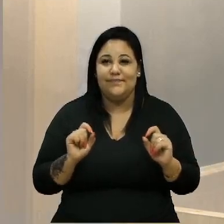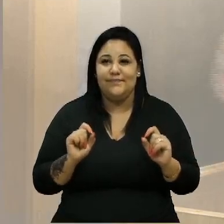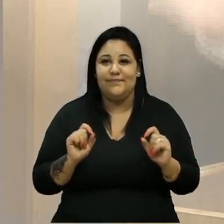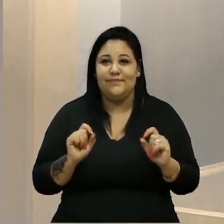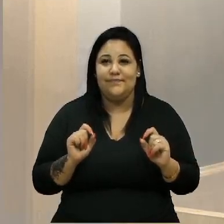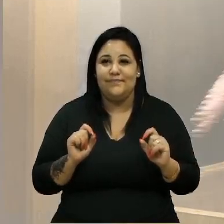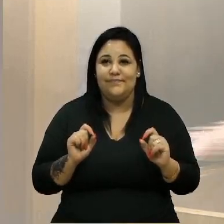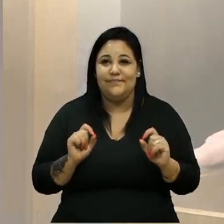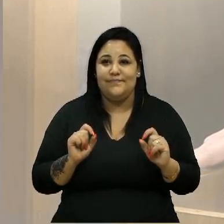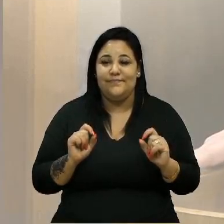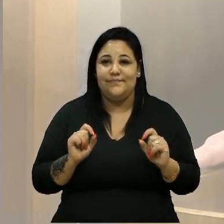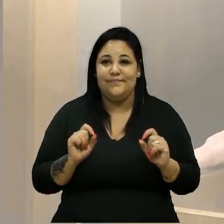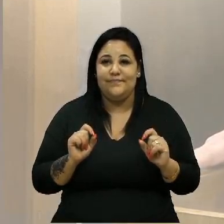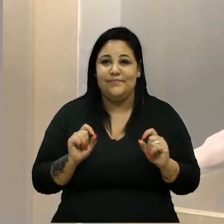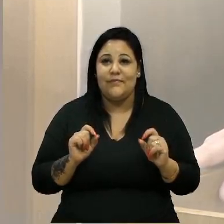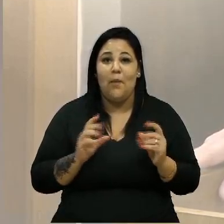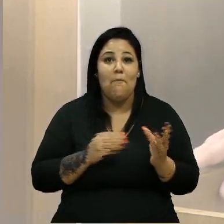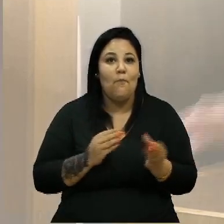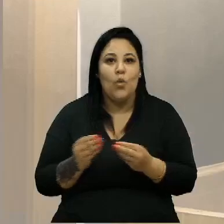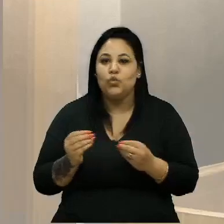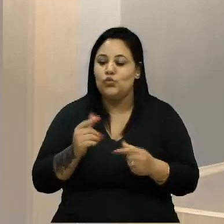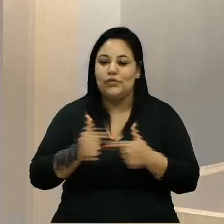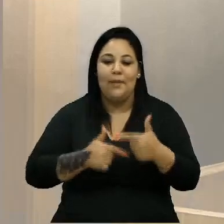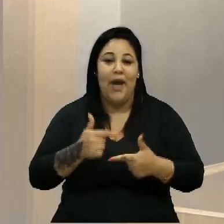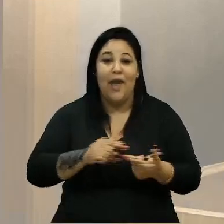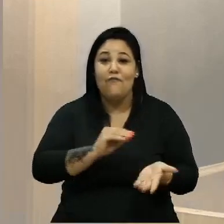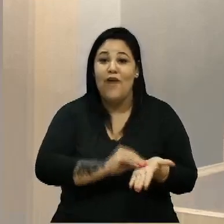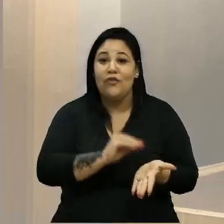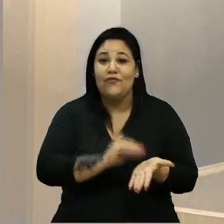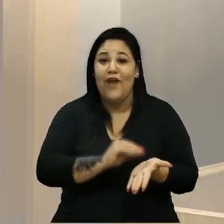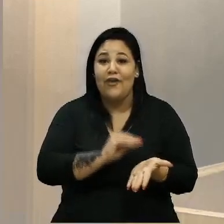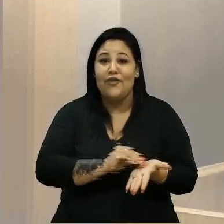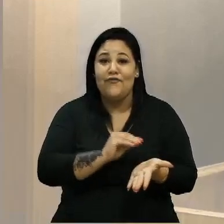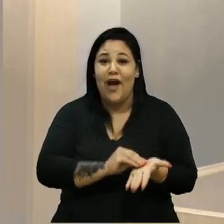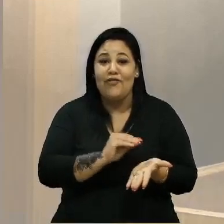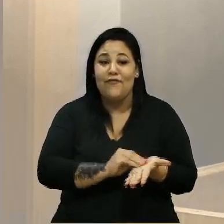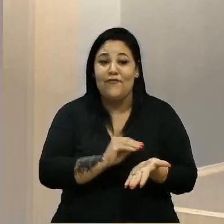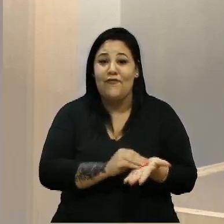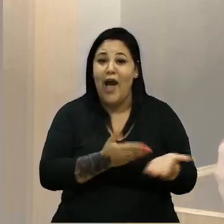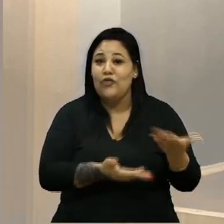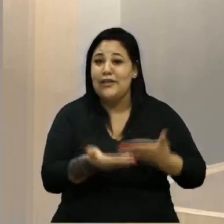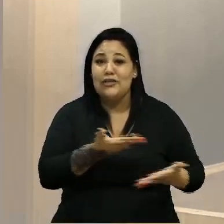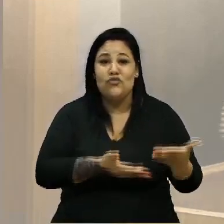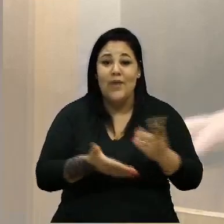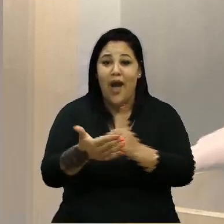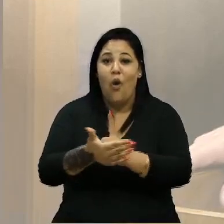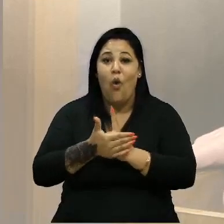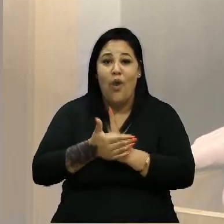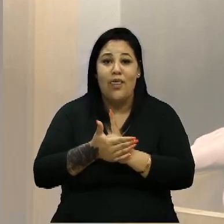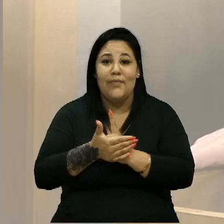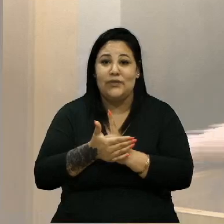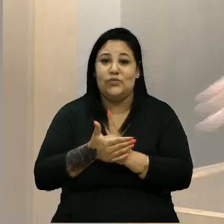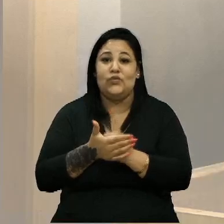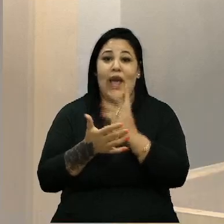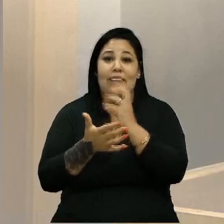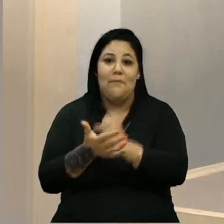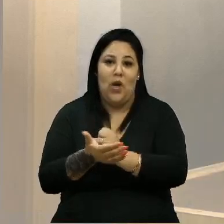essa lacuna que se abre pela falta de atendimento, acolhimento a animais da Prefeitura de Caxias do